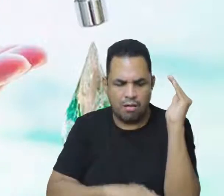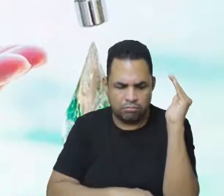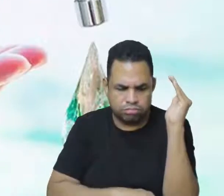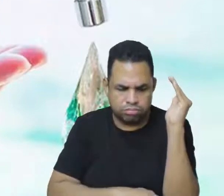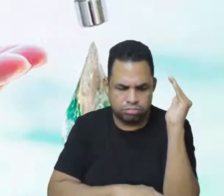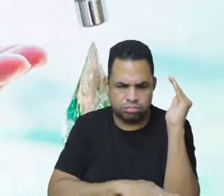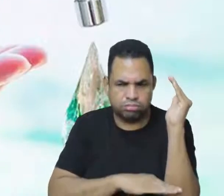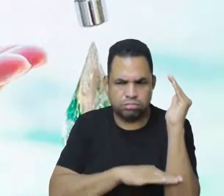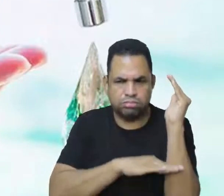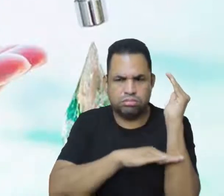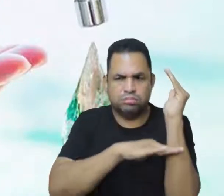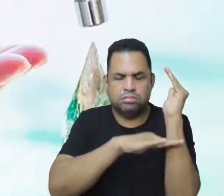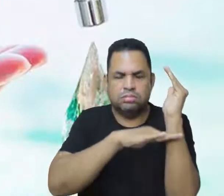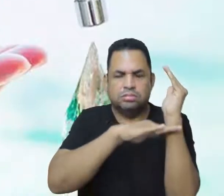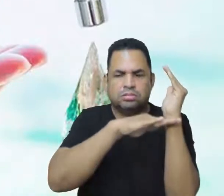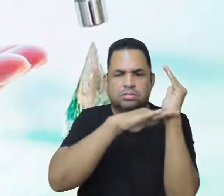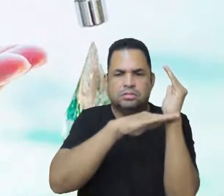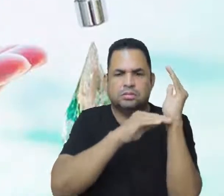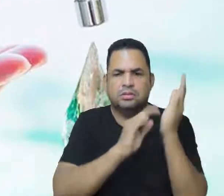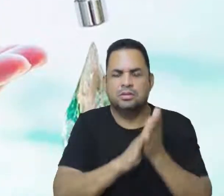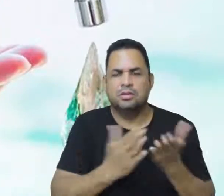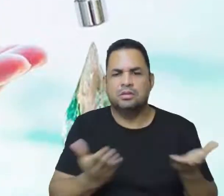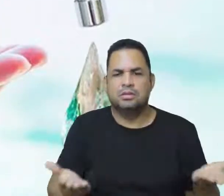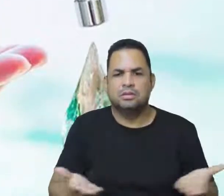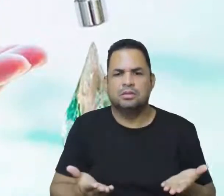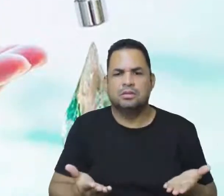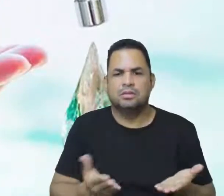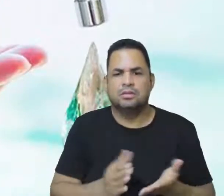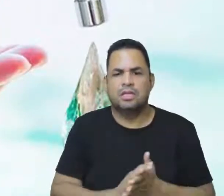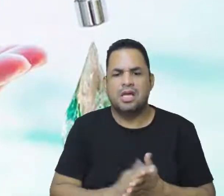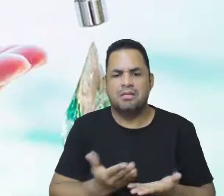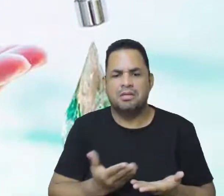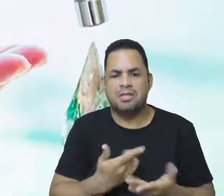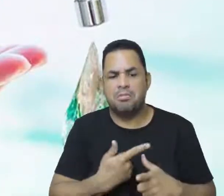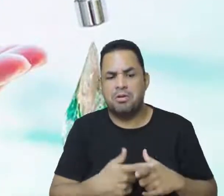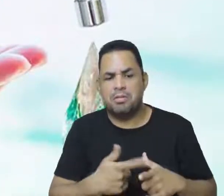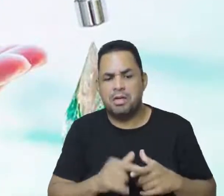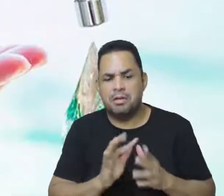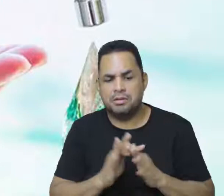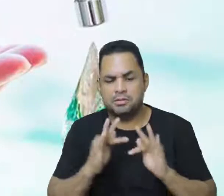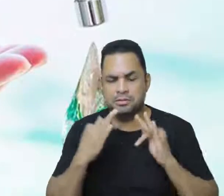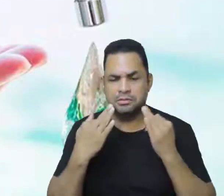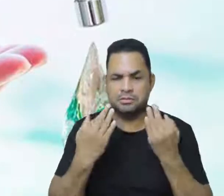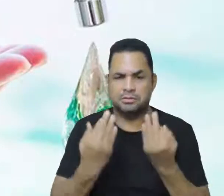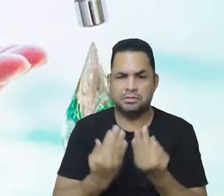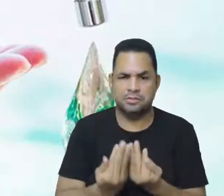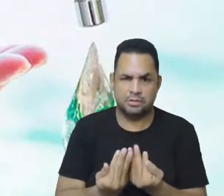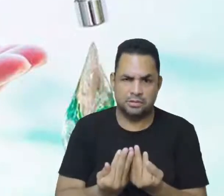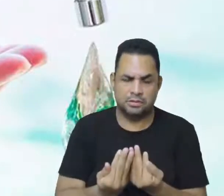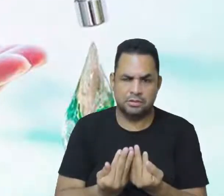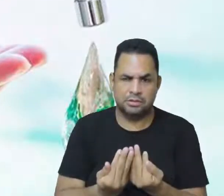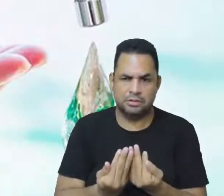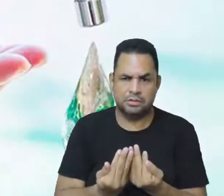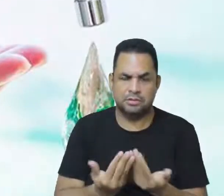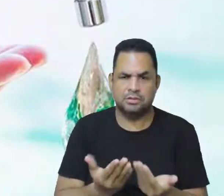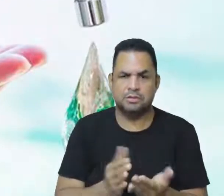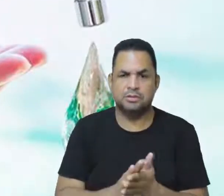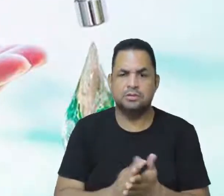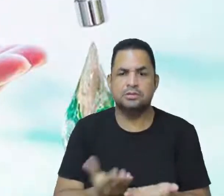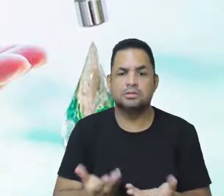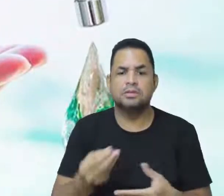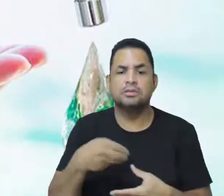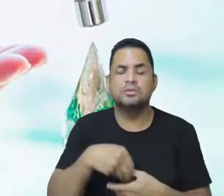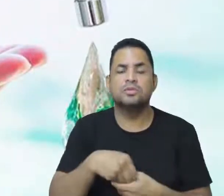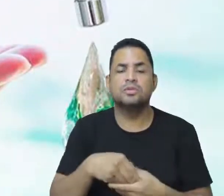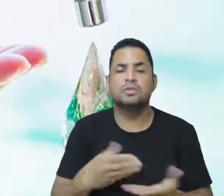E, claro, vai desagregando as famílias. Portanto, isso faz parte de quê?